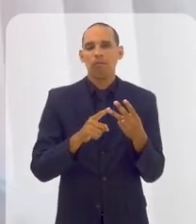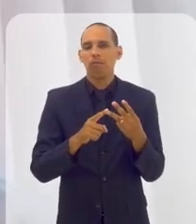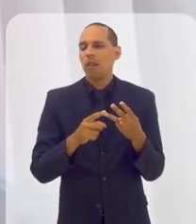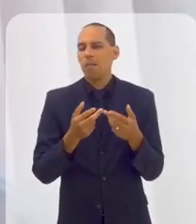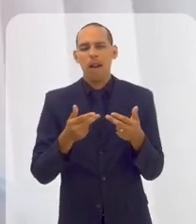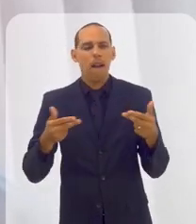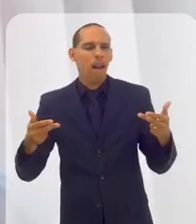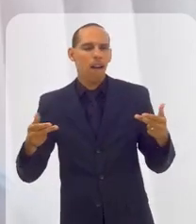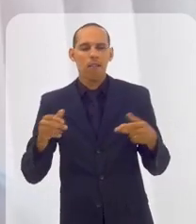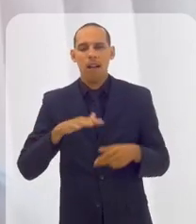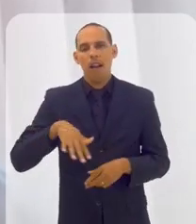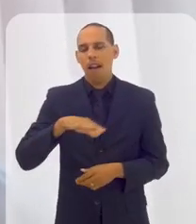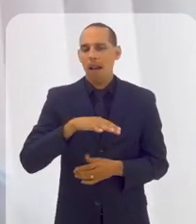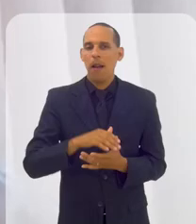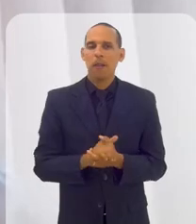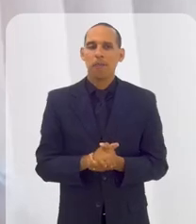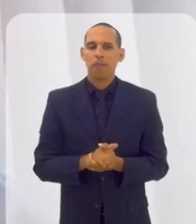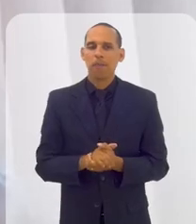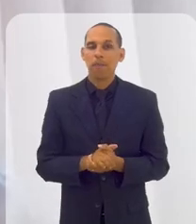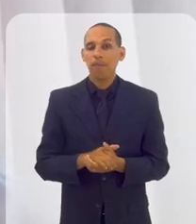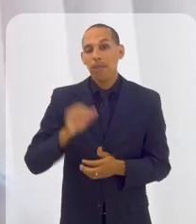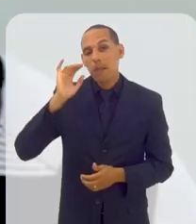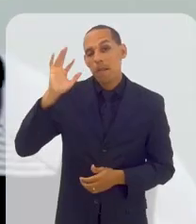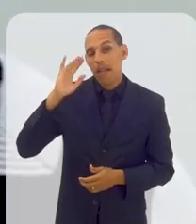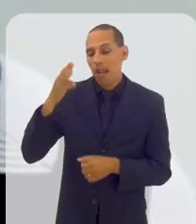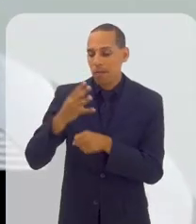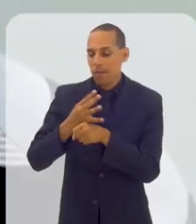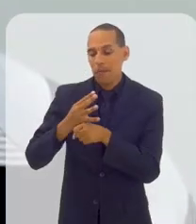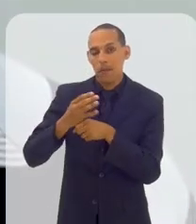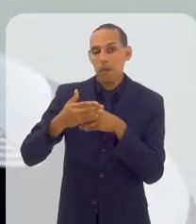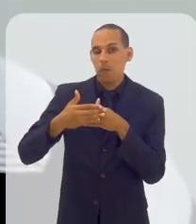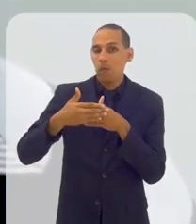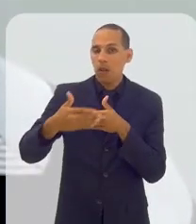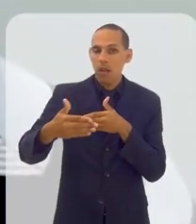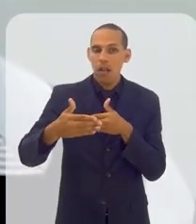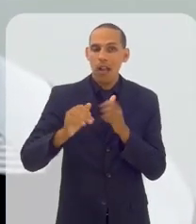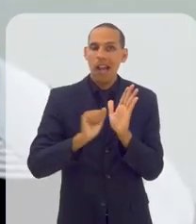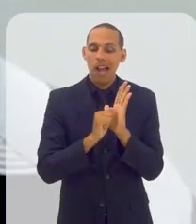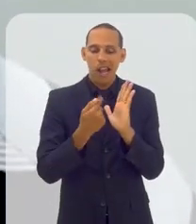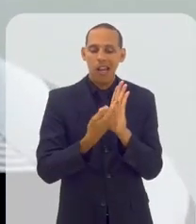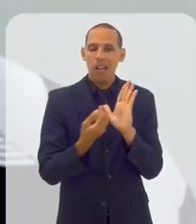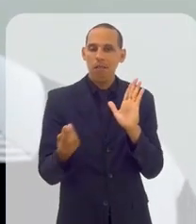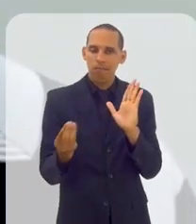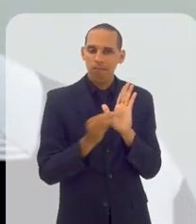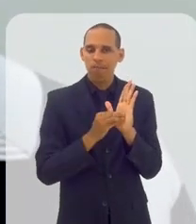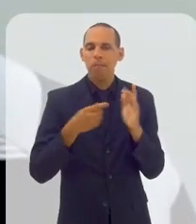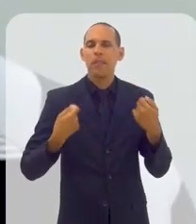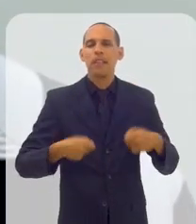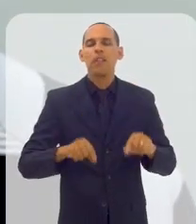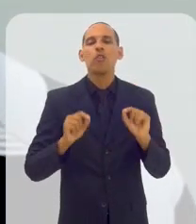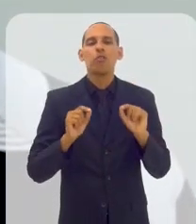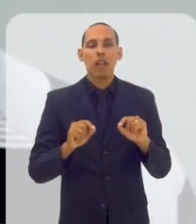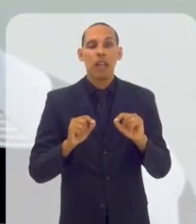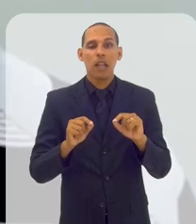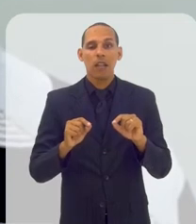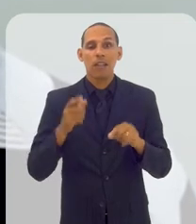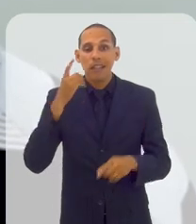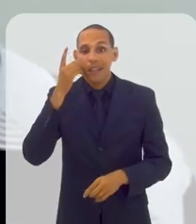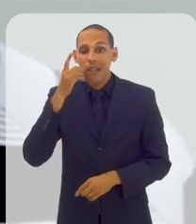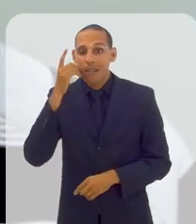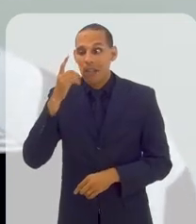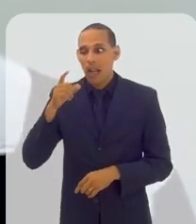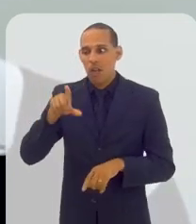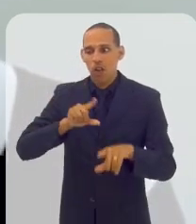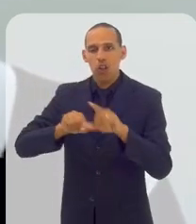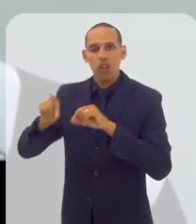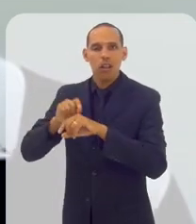uma série de áreas. E pensando nos próximos 4 anos, qual deve ser a agenda? O que tem que estar no radar dos